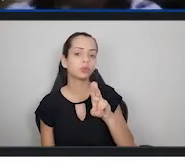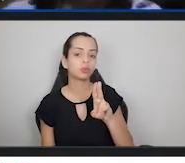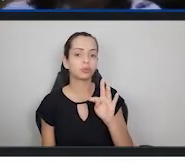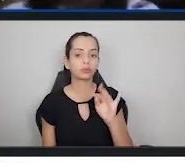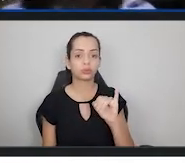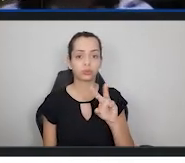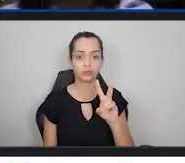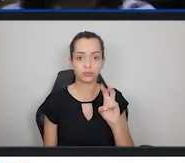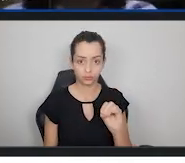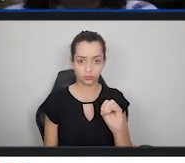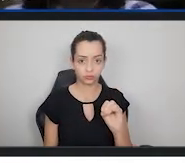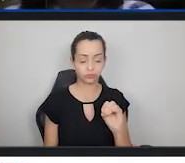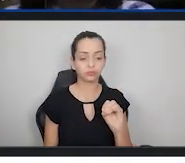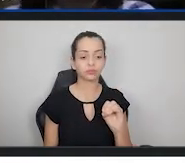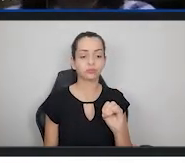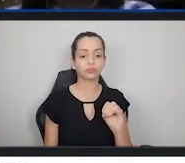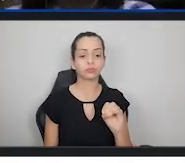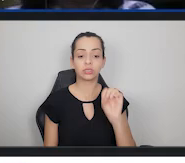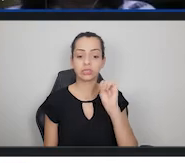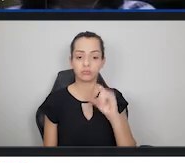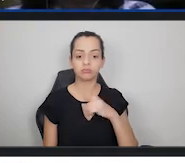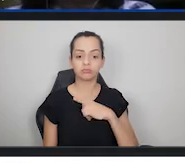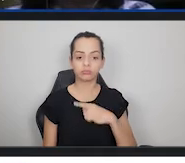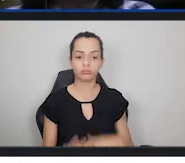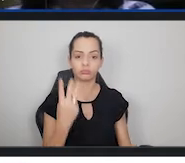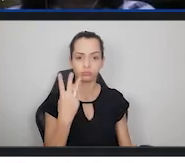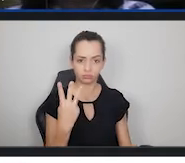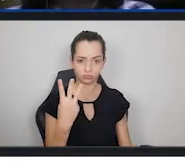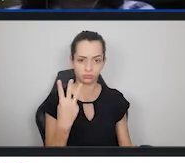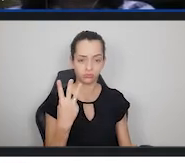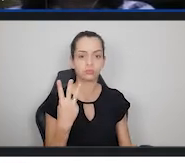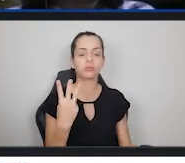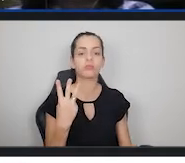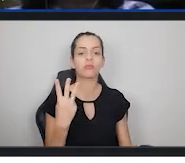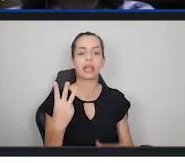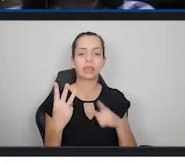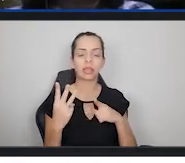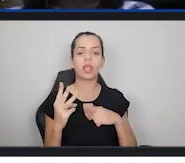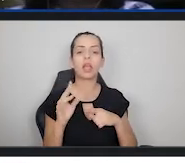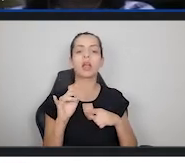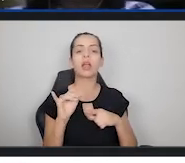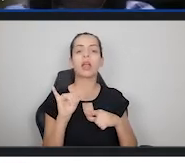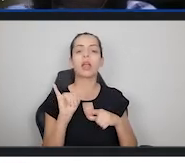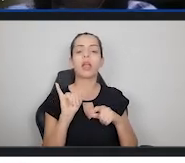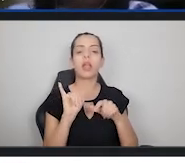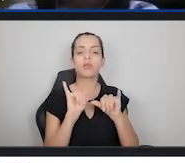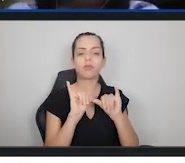Bom, nesse caso, pessoal, como eu falei aqui do efeito indutivo,